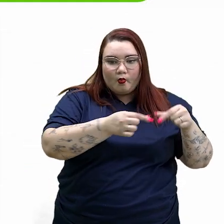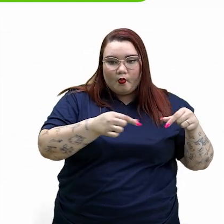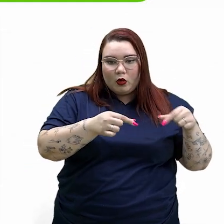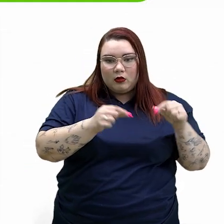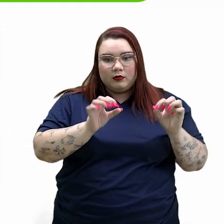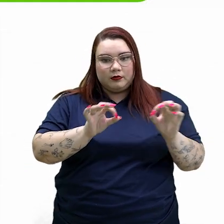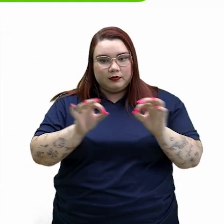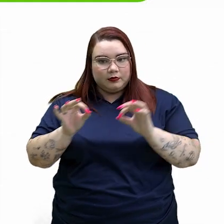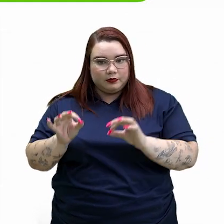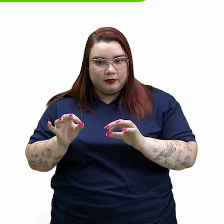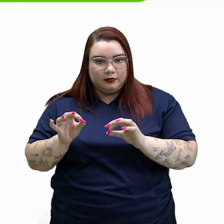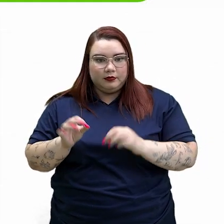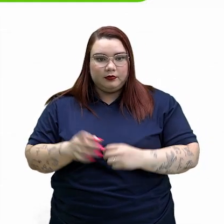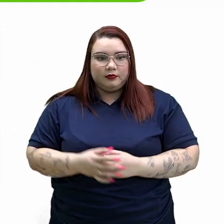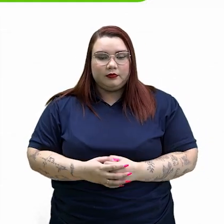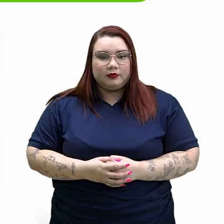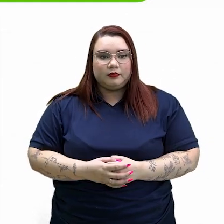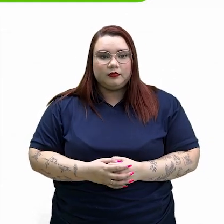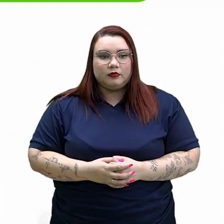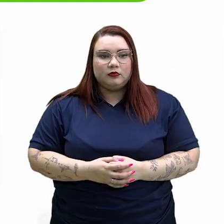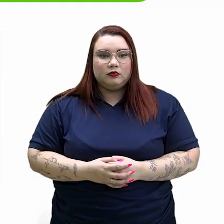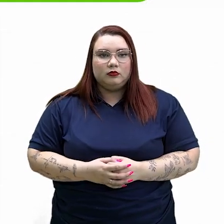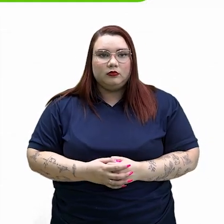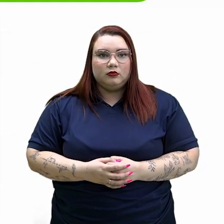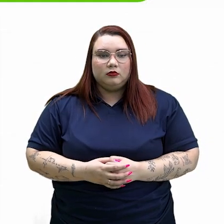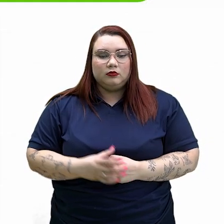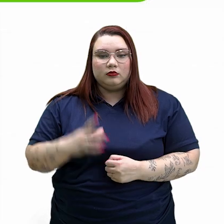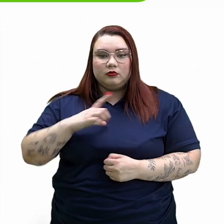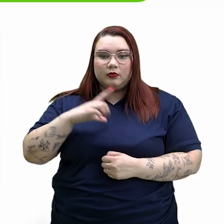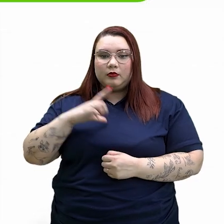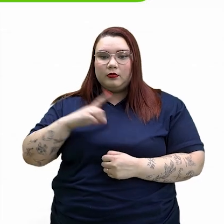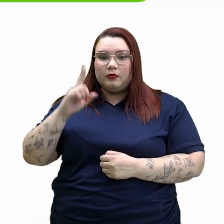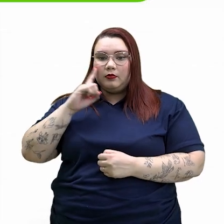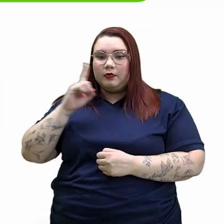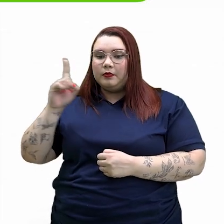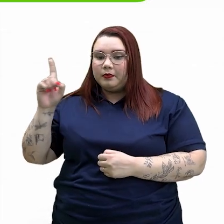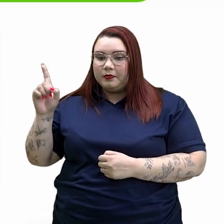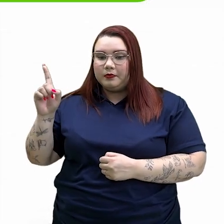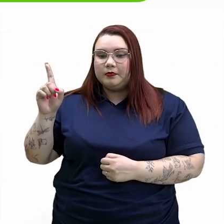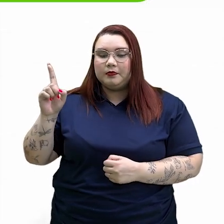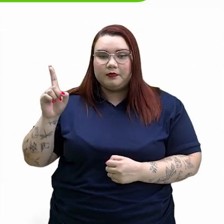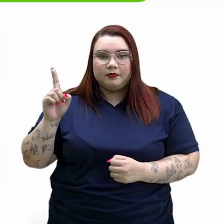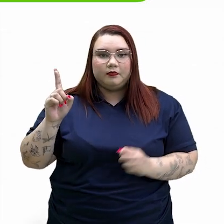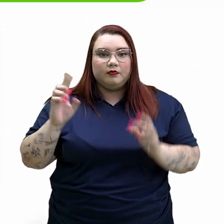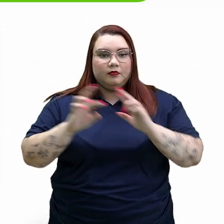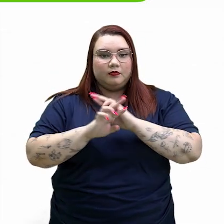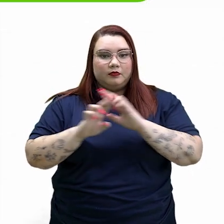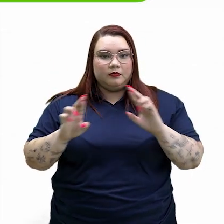Falar sobre as lentes esféricas, nós temos aí, principalmente,